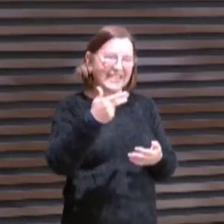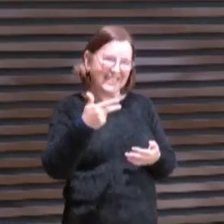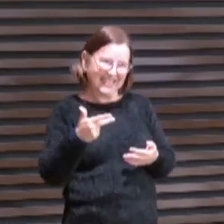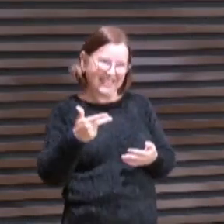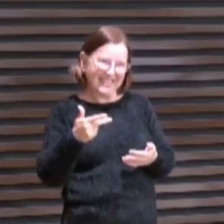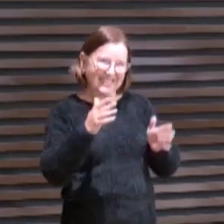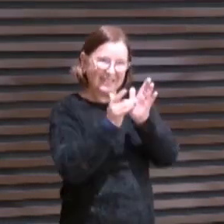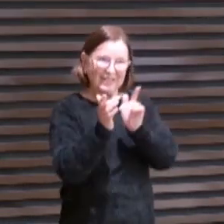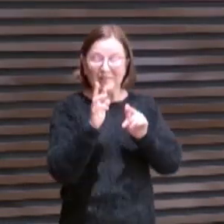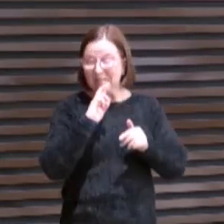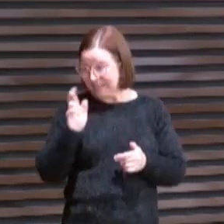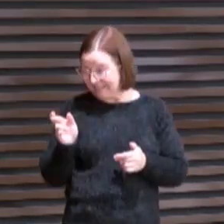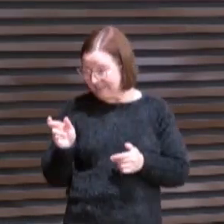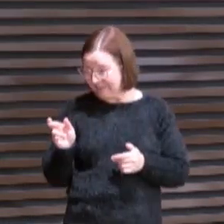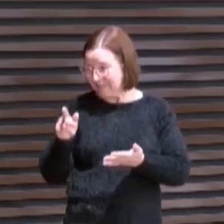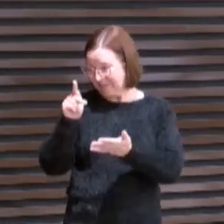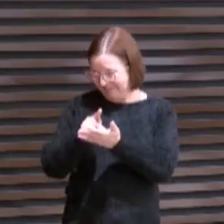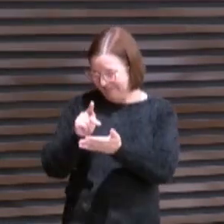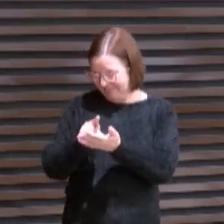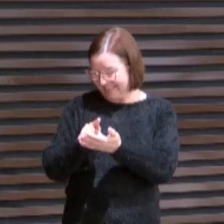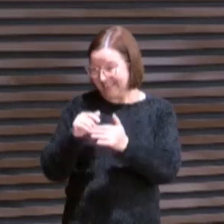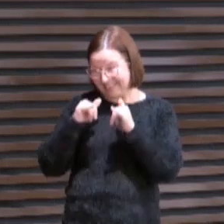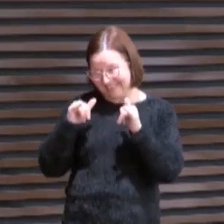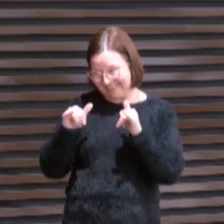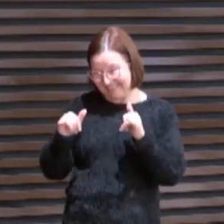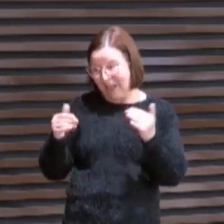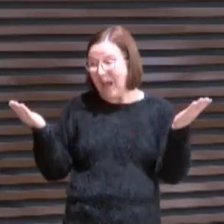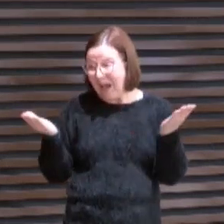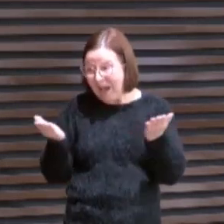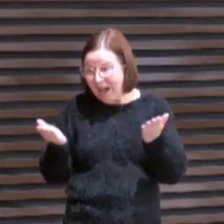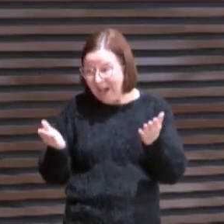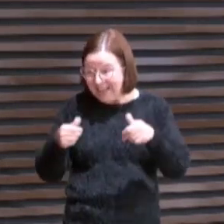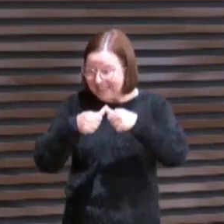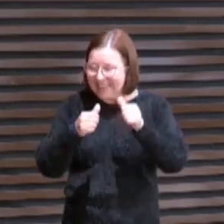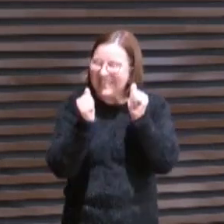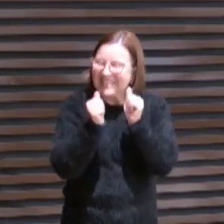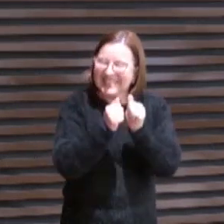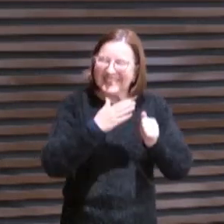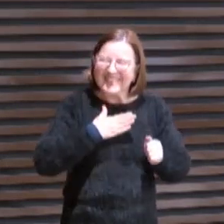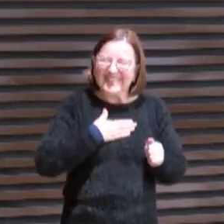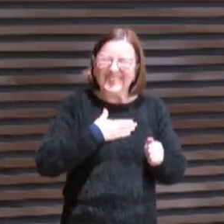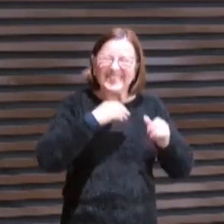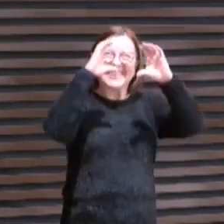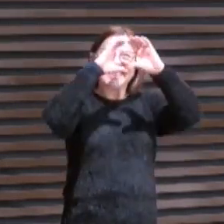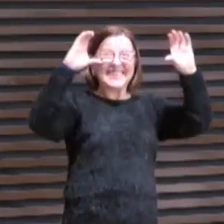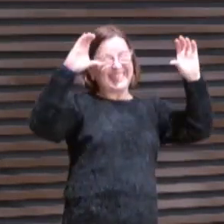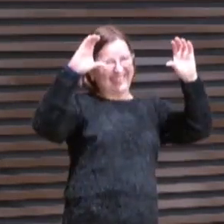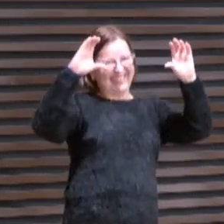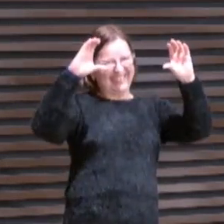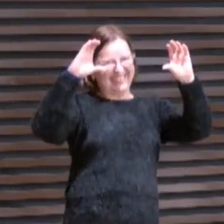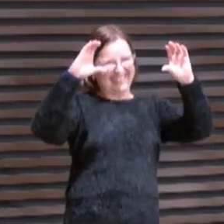Jesus lhe respondeu, em verdade te digo que hoje estarás comigo no paraíso.